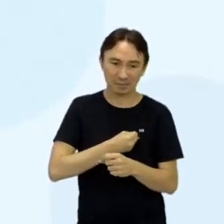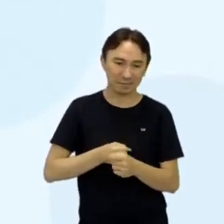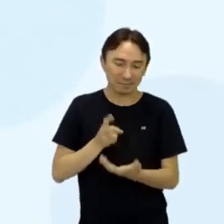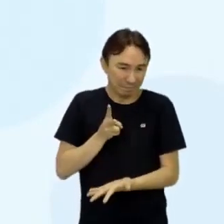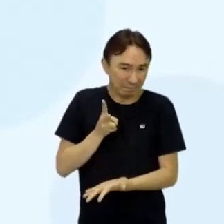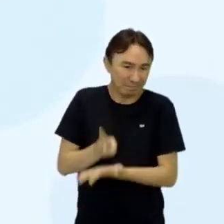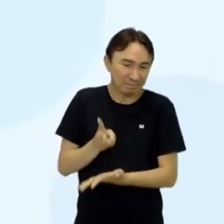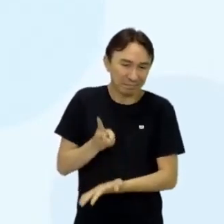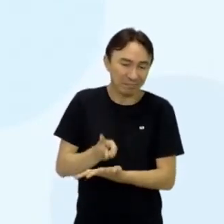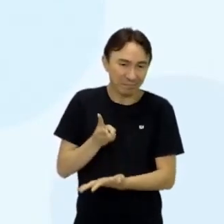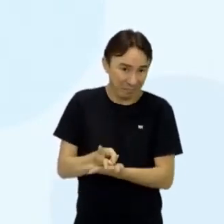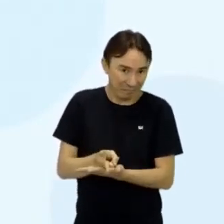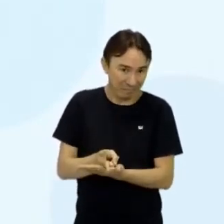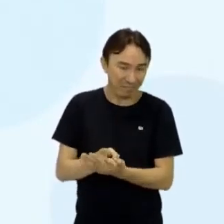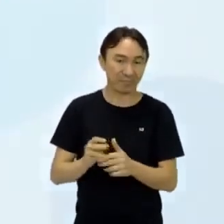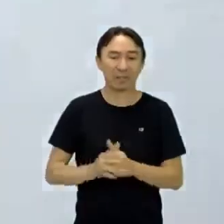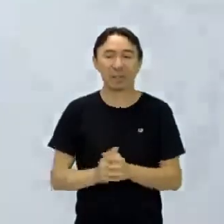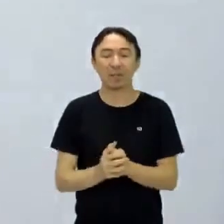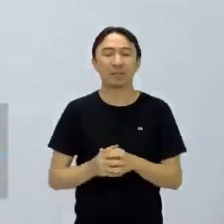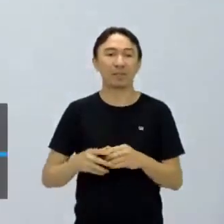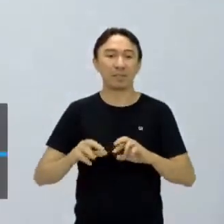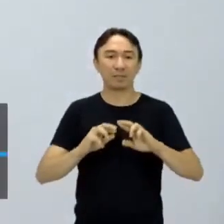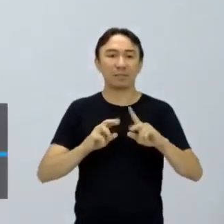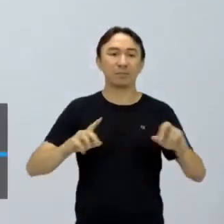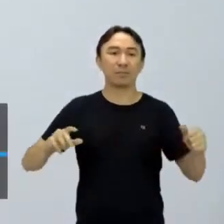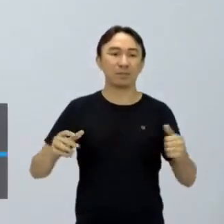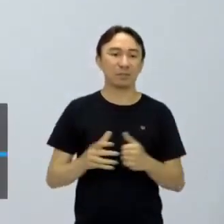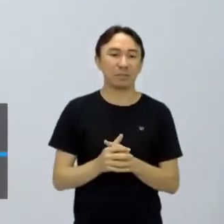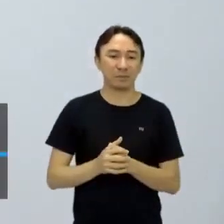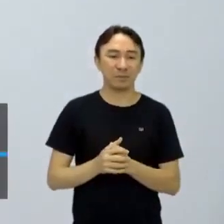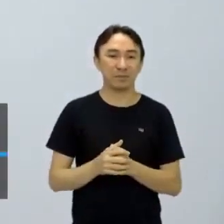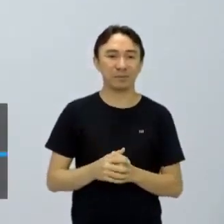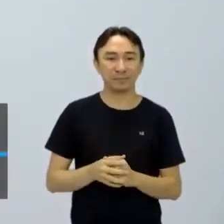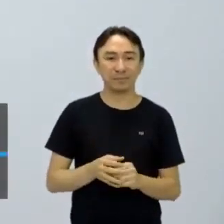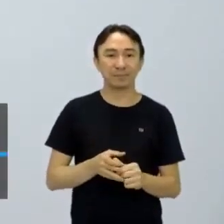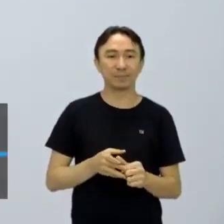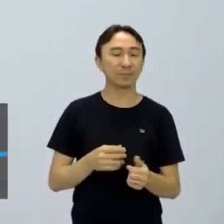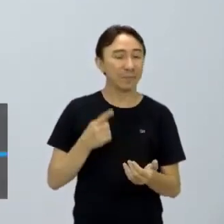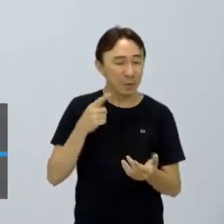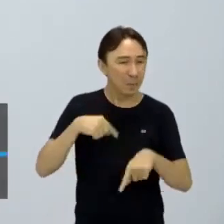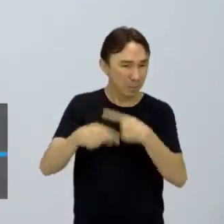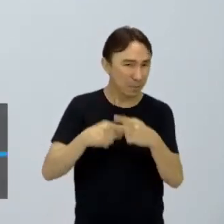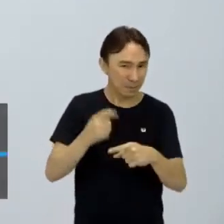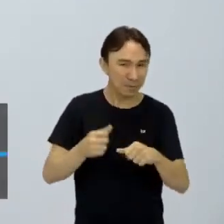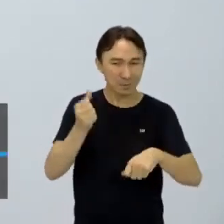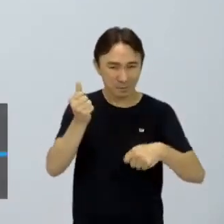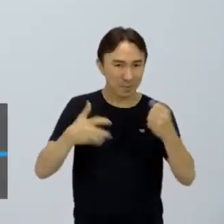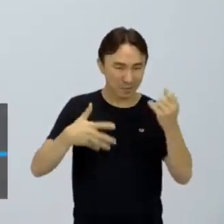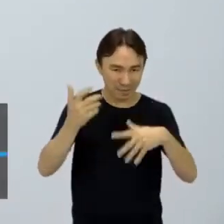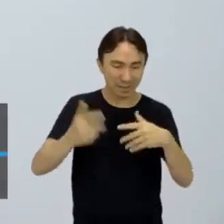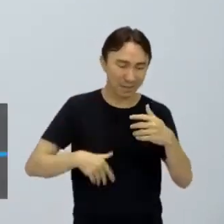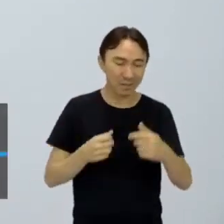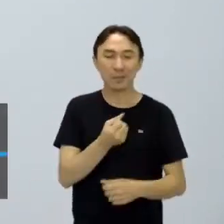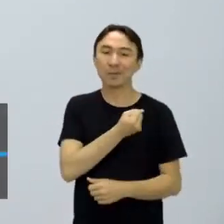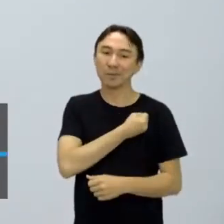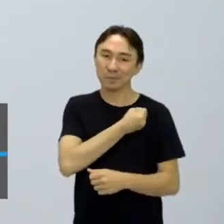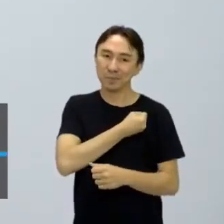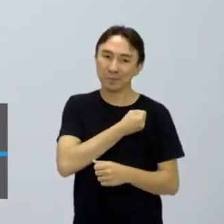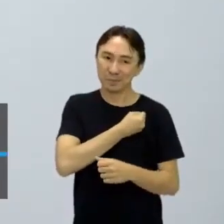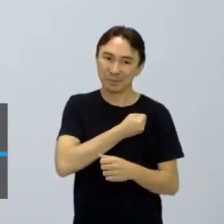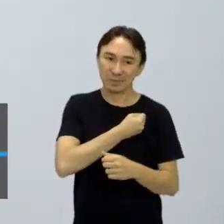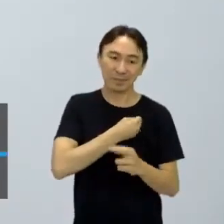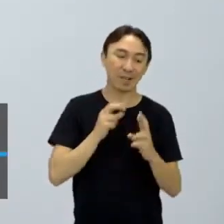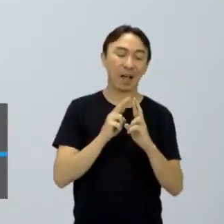sobre eles, tá bom? Então, esse daí nós vamos falar depois, agora nós vamos voltar aos números racionais. E hoje a gente vai